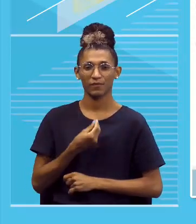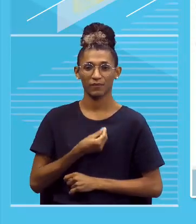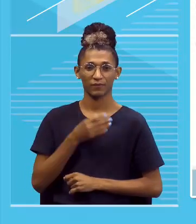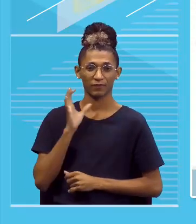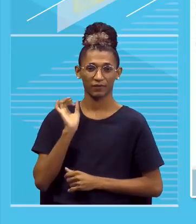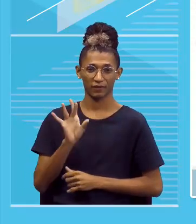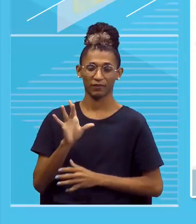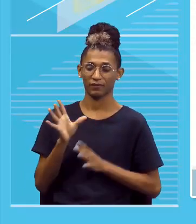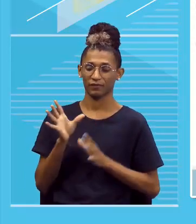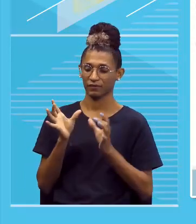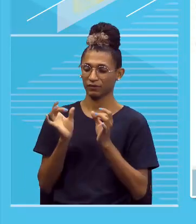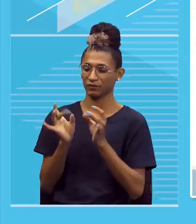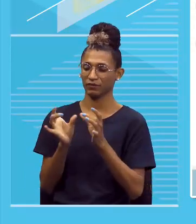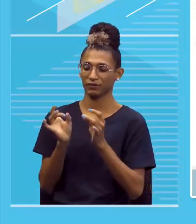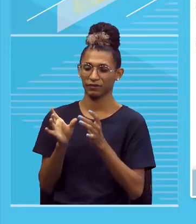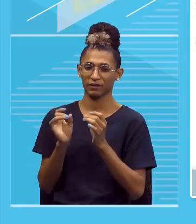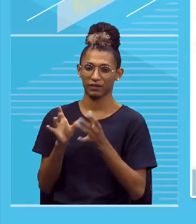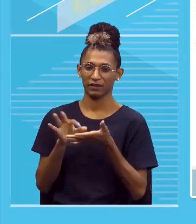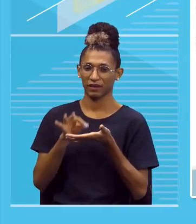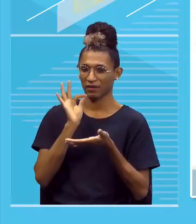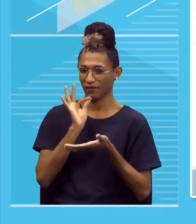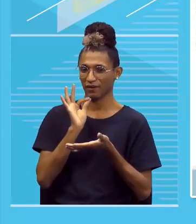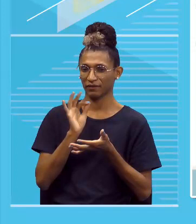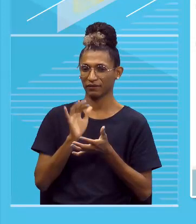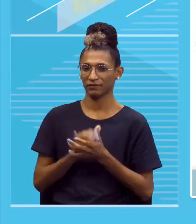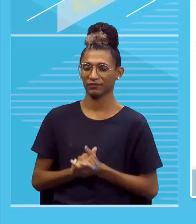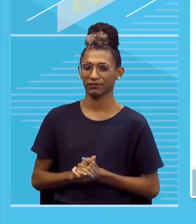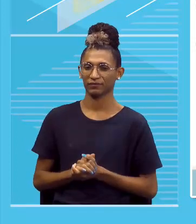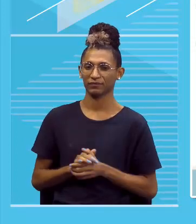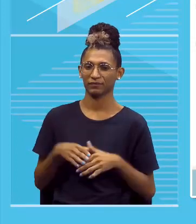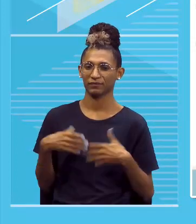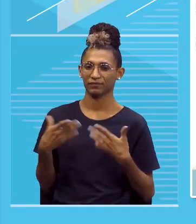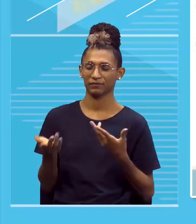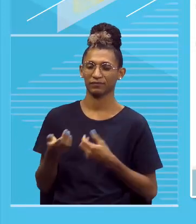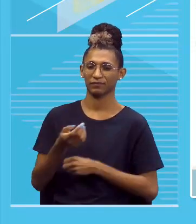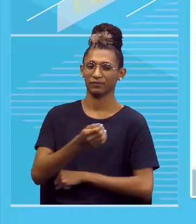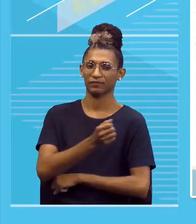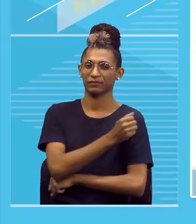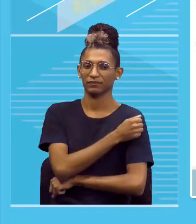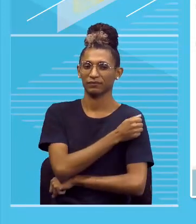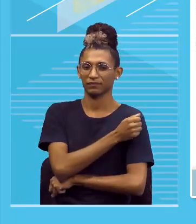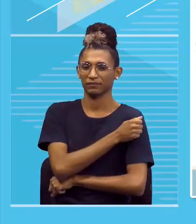café é aí onde eu quero dizer turma